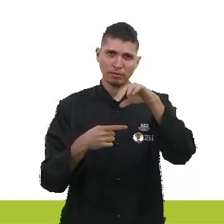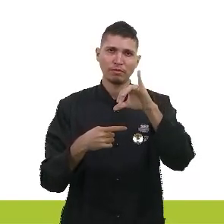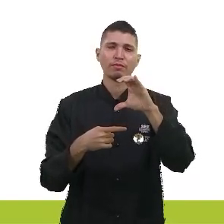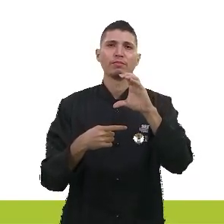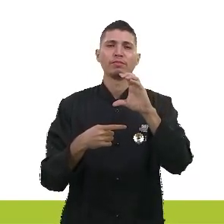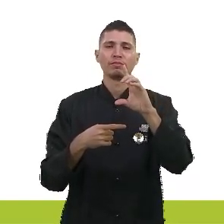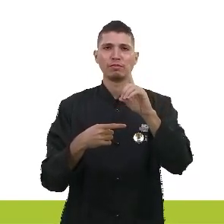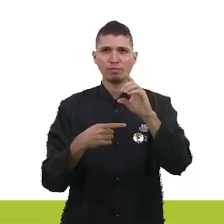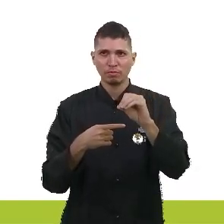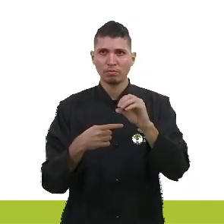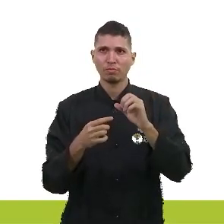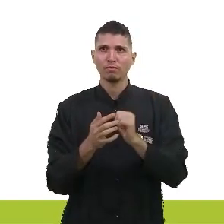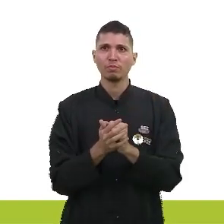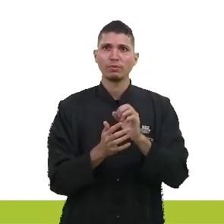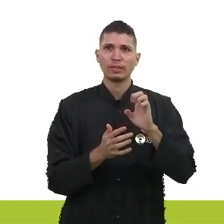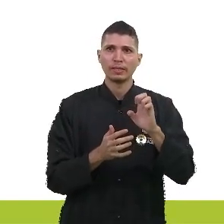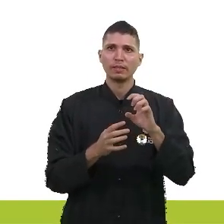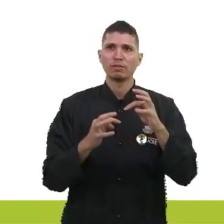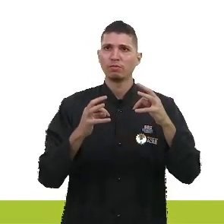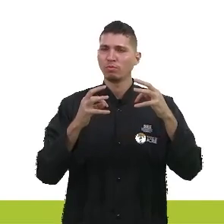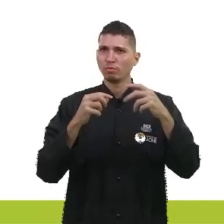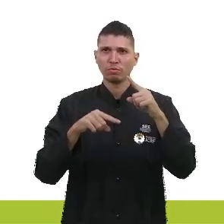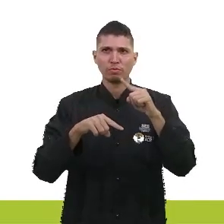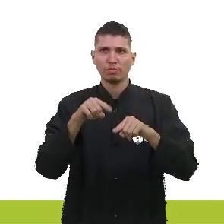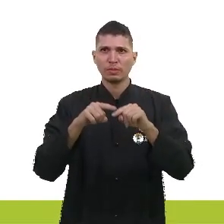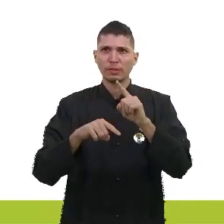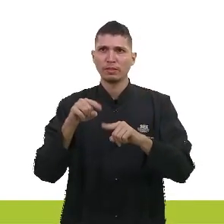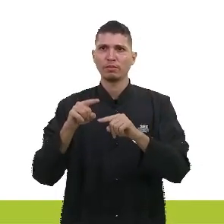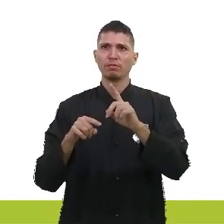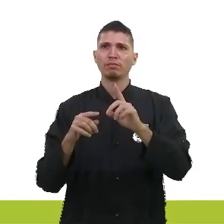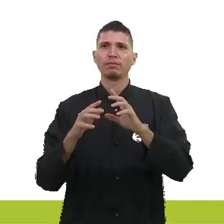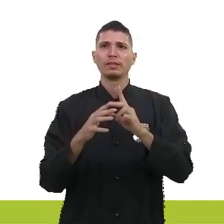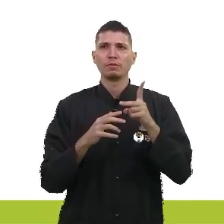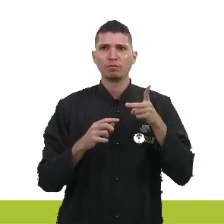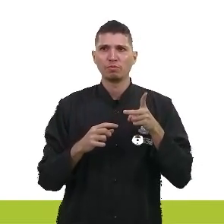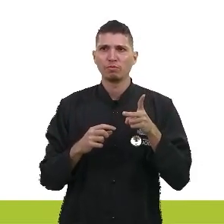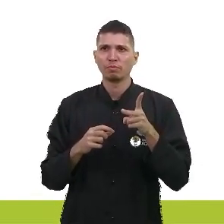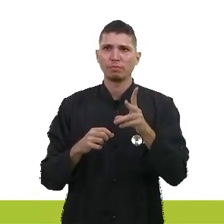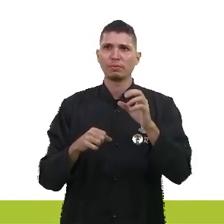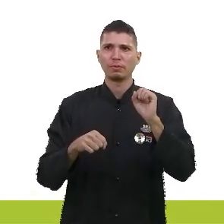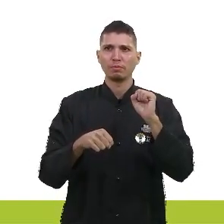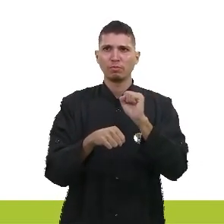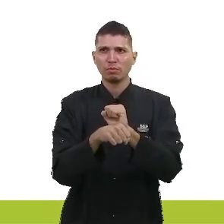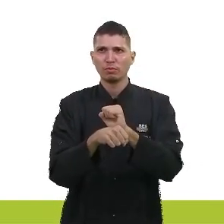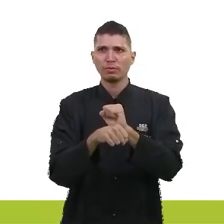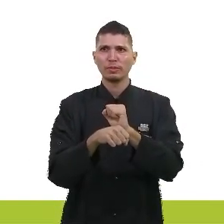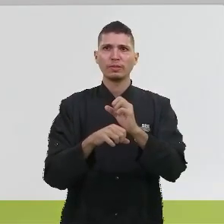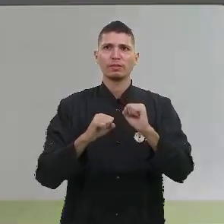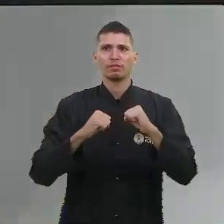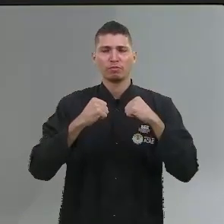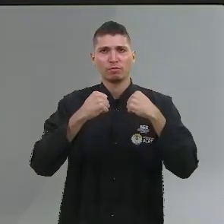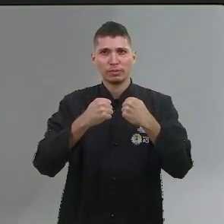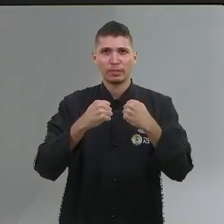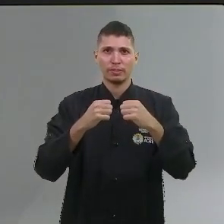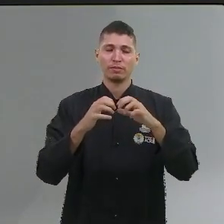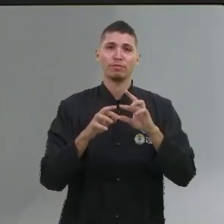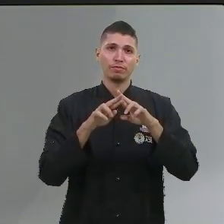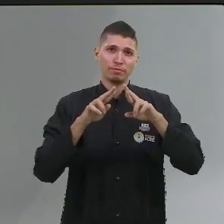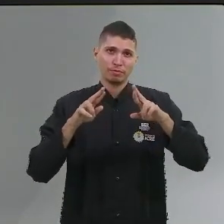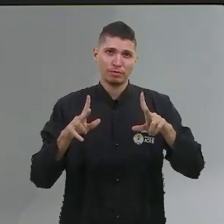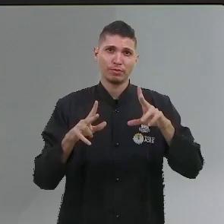em repouso se o somatório das forças atuantes sobre ele forem diferentes de zero. Então, olha